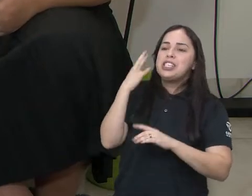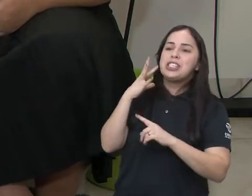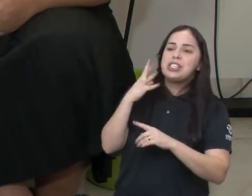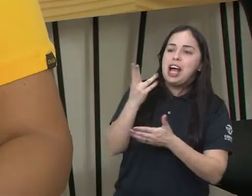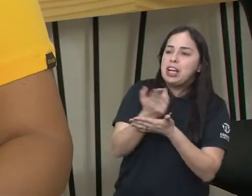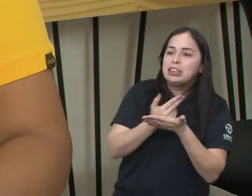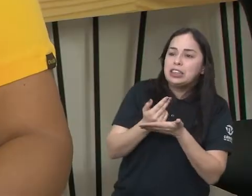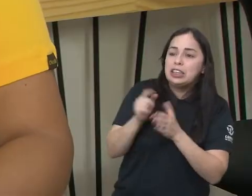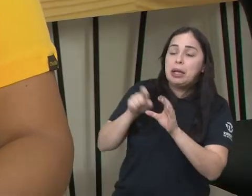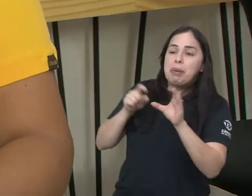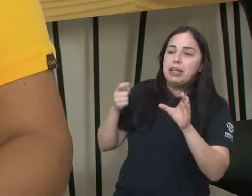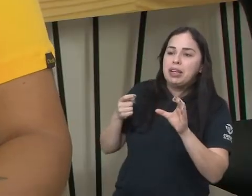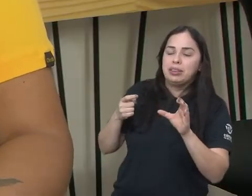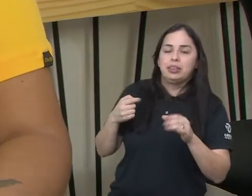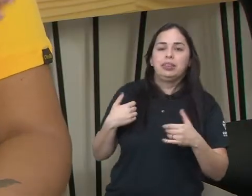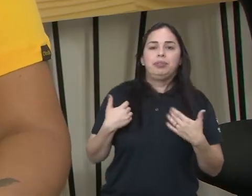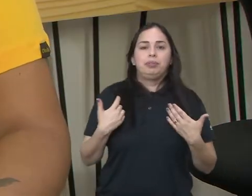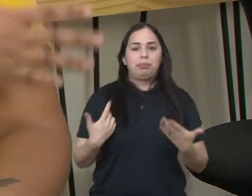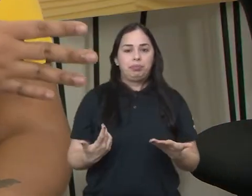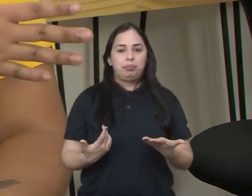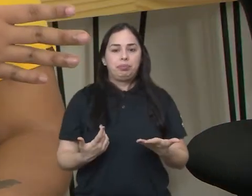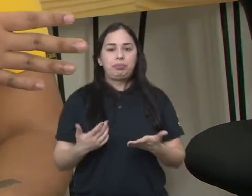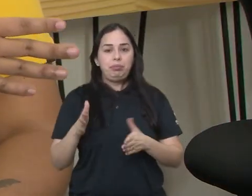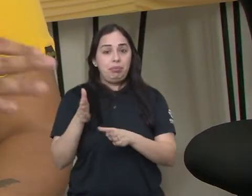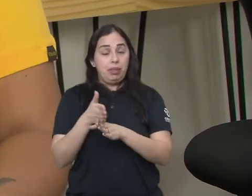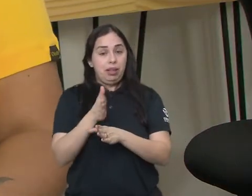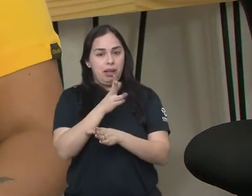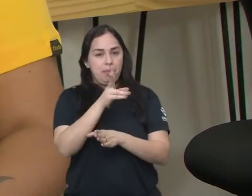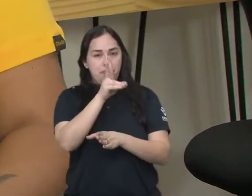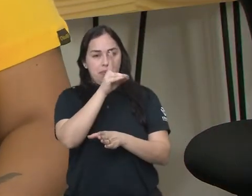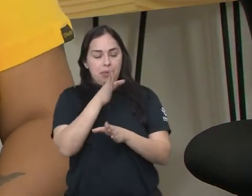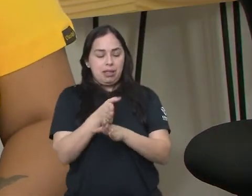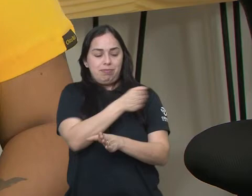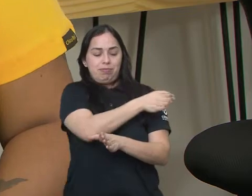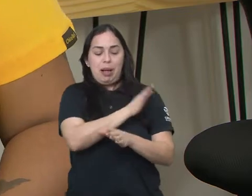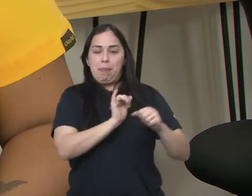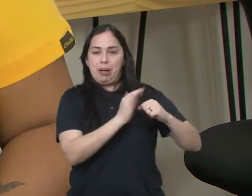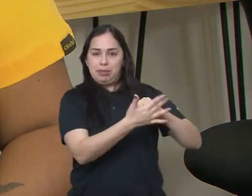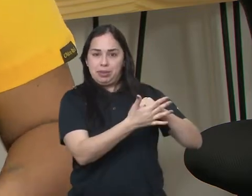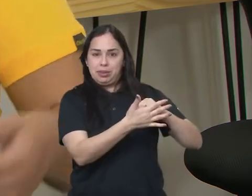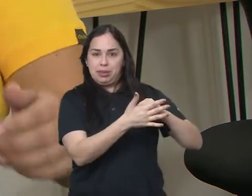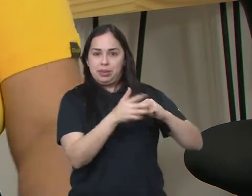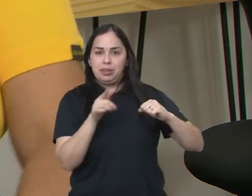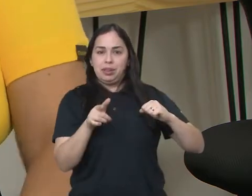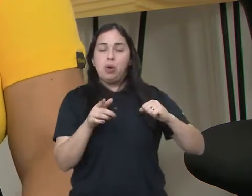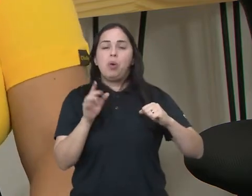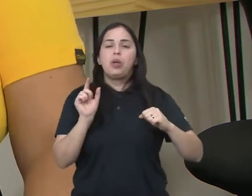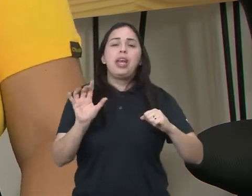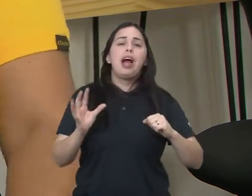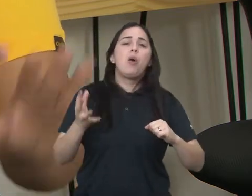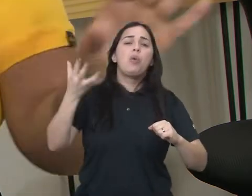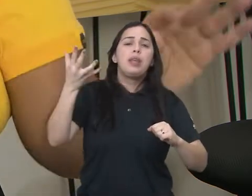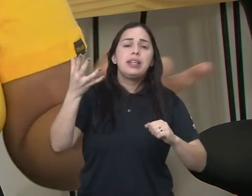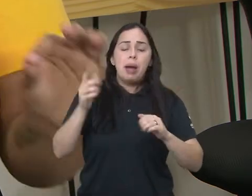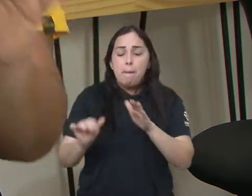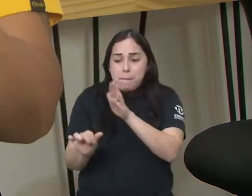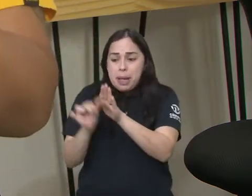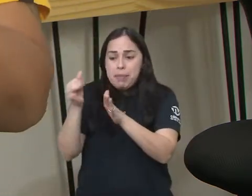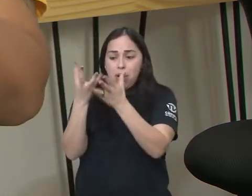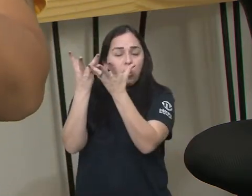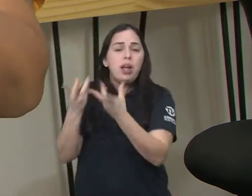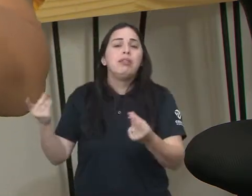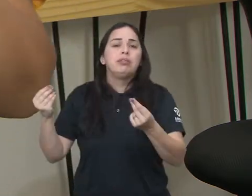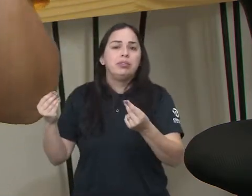você fala na pandemia, por exemplo, que é um recorte bem próximo da gente, qual foi a primeira pasta que vai embora? Qual a primeira, assim? Não